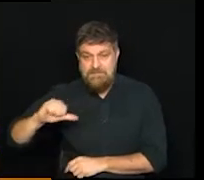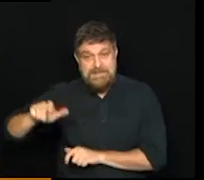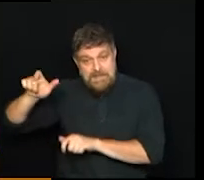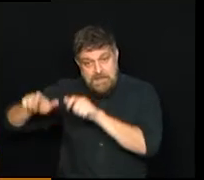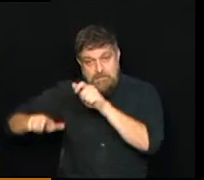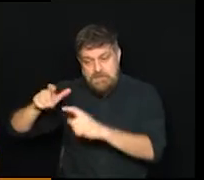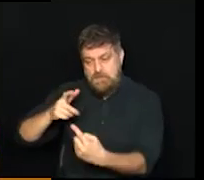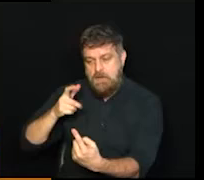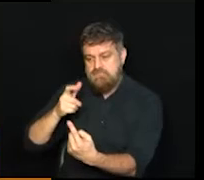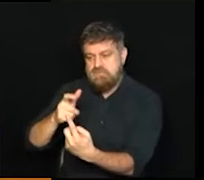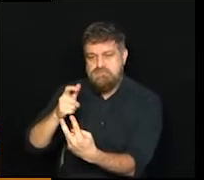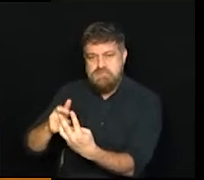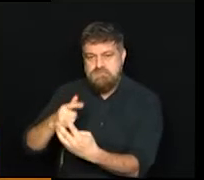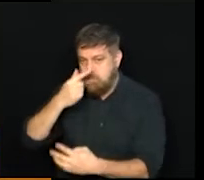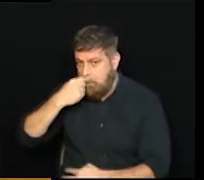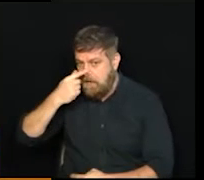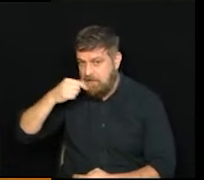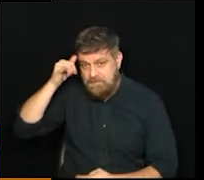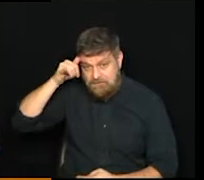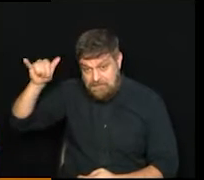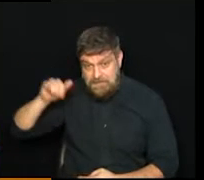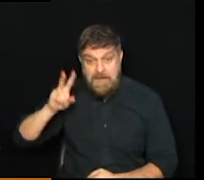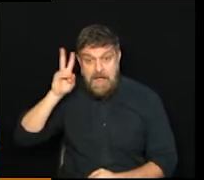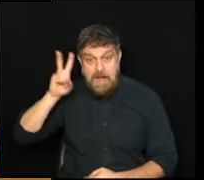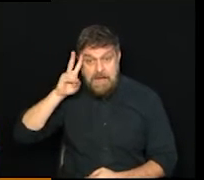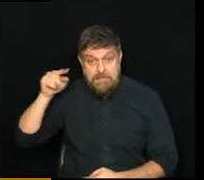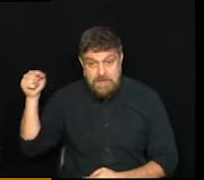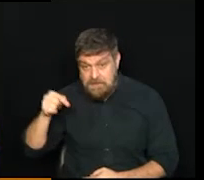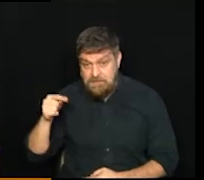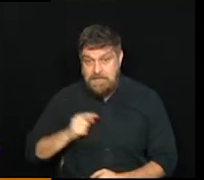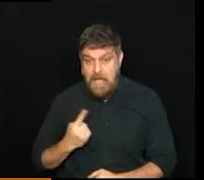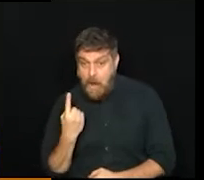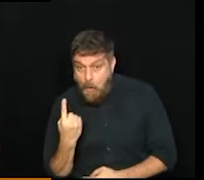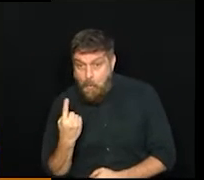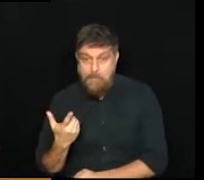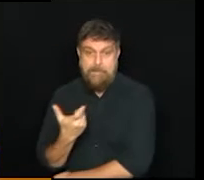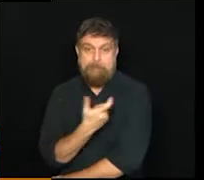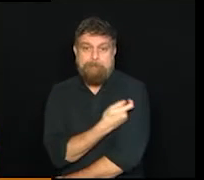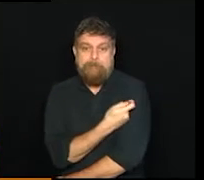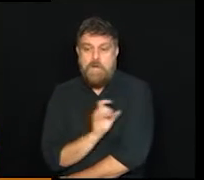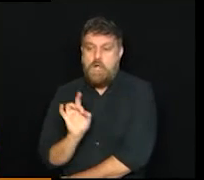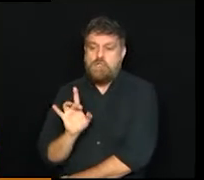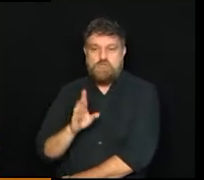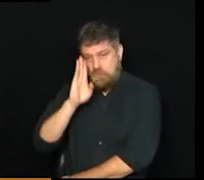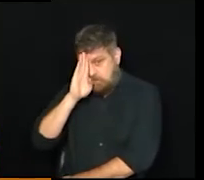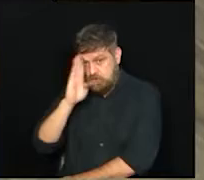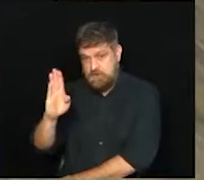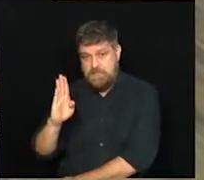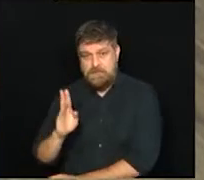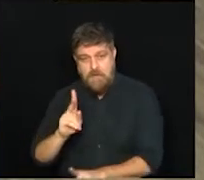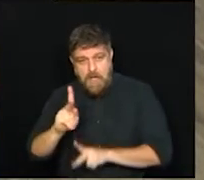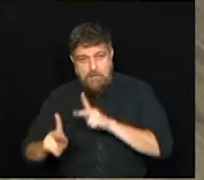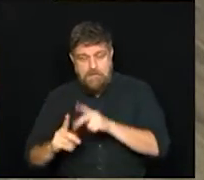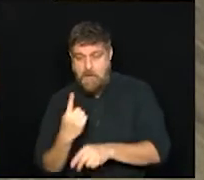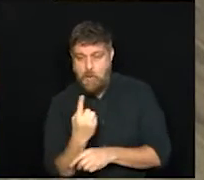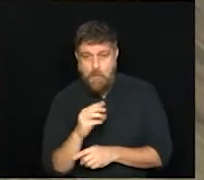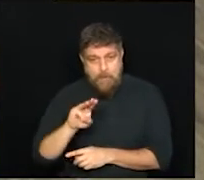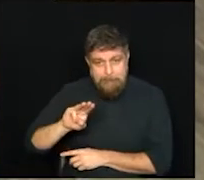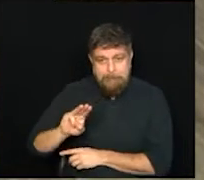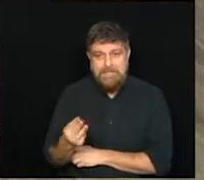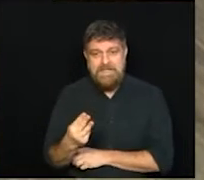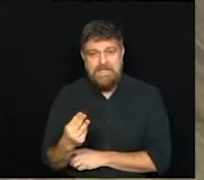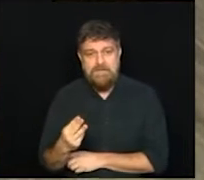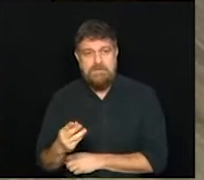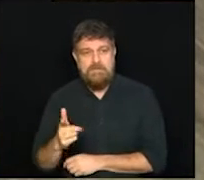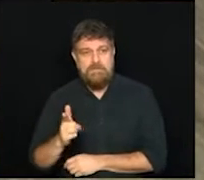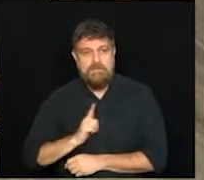203.499 doses. Lembrando que a vacina da gripe, ela é uma dose só. Exatamente. Então, para uma população de 1 milhão de